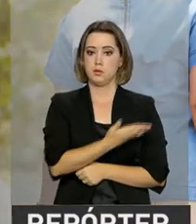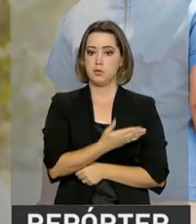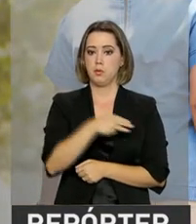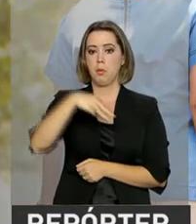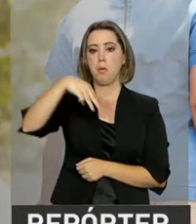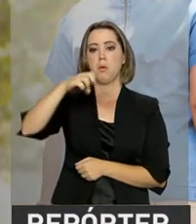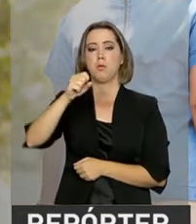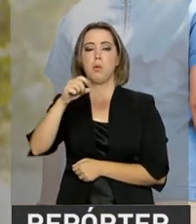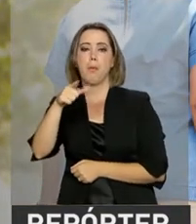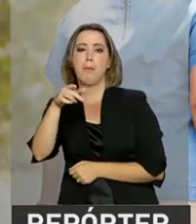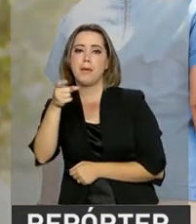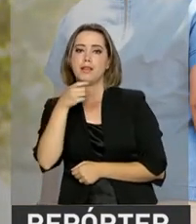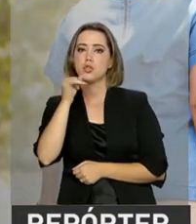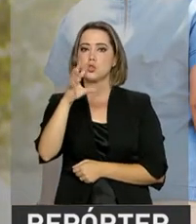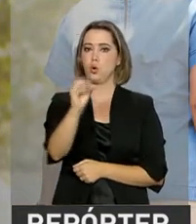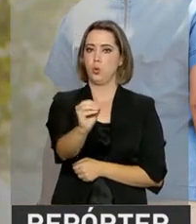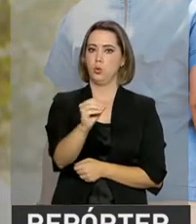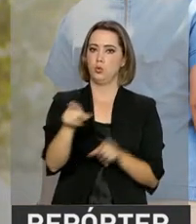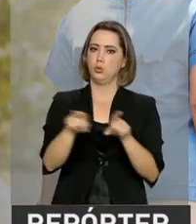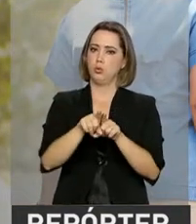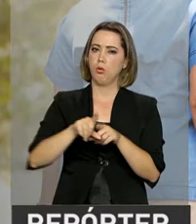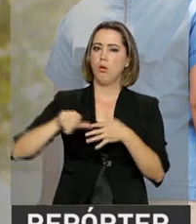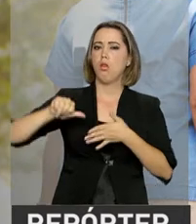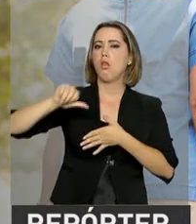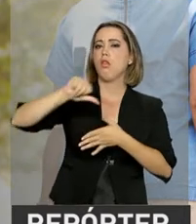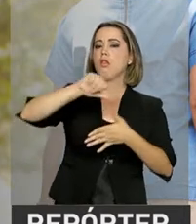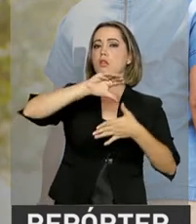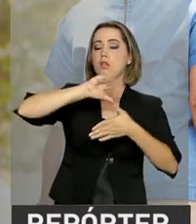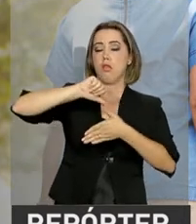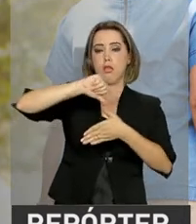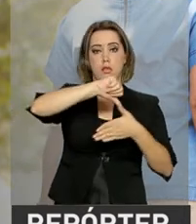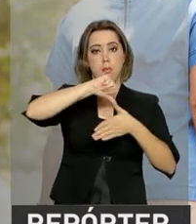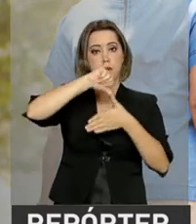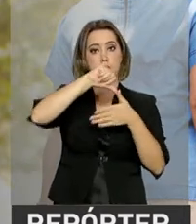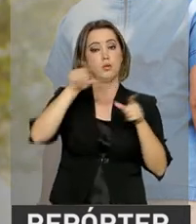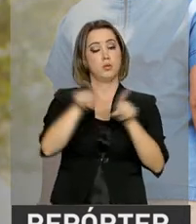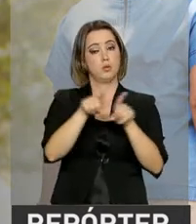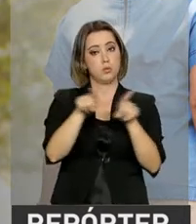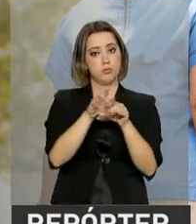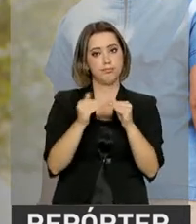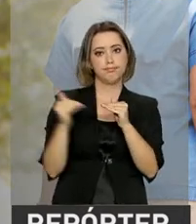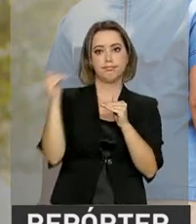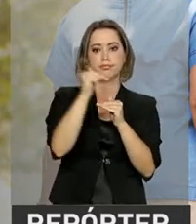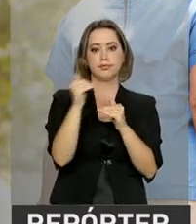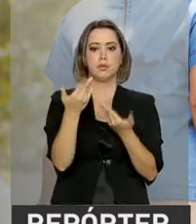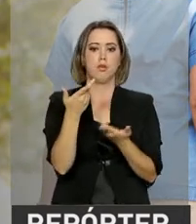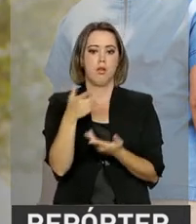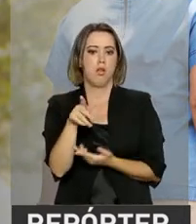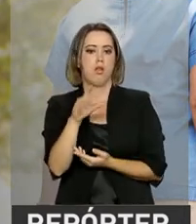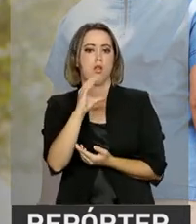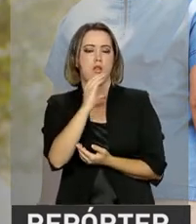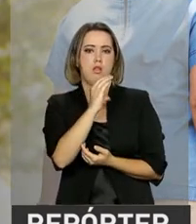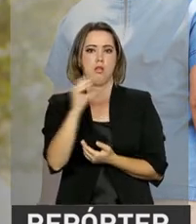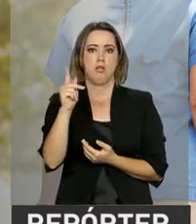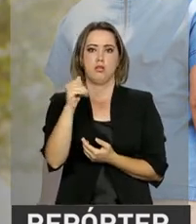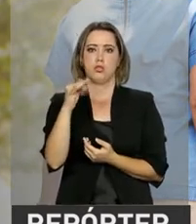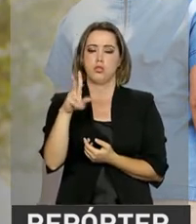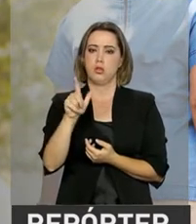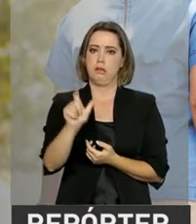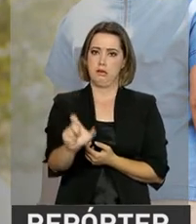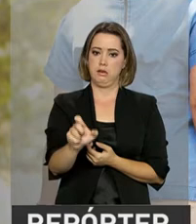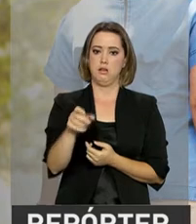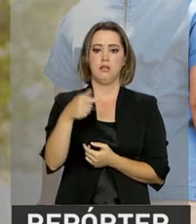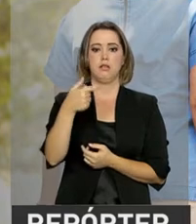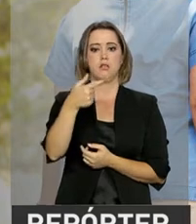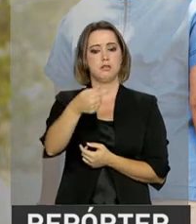72 anos. Na América do Sul, os números também costumam ser mais altos. No Chile, é de 69. Na Europa, a